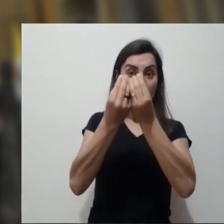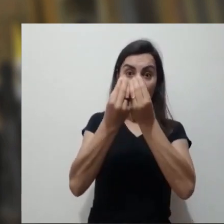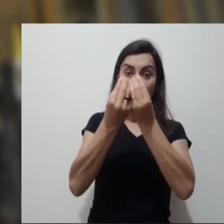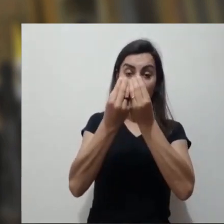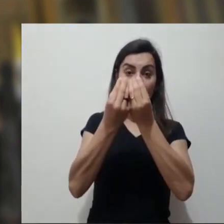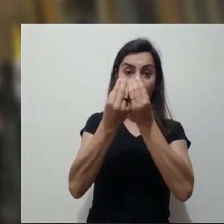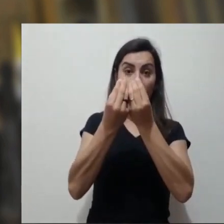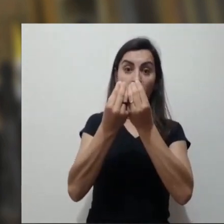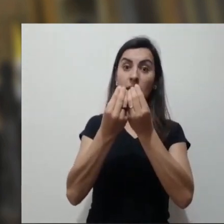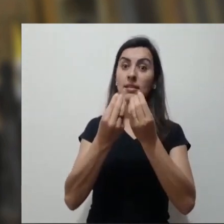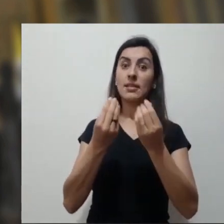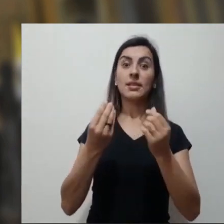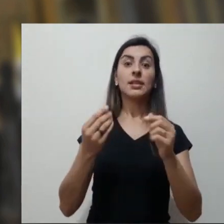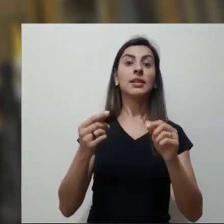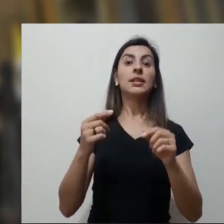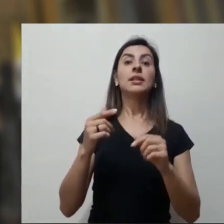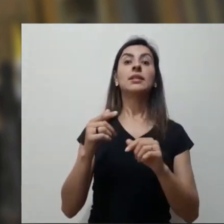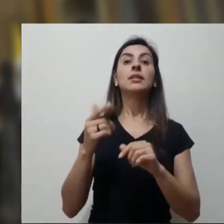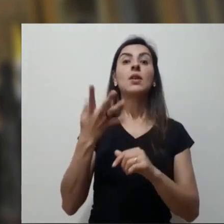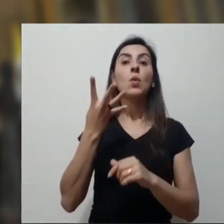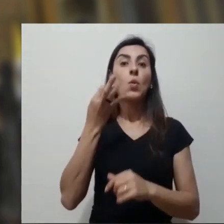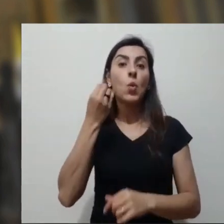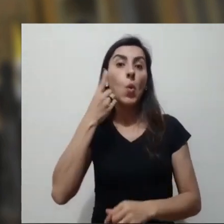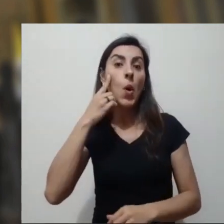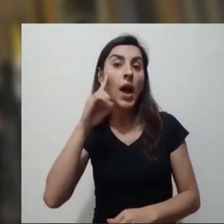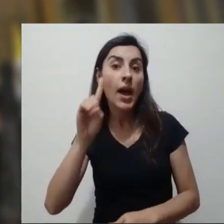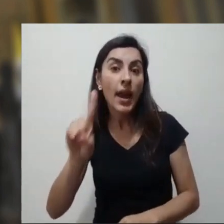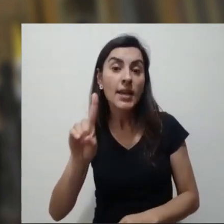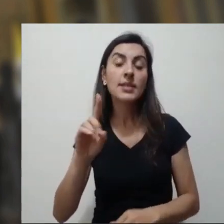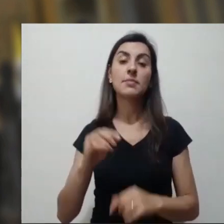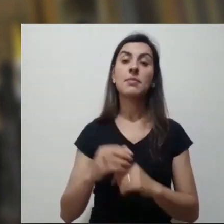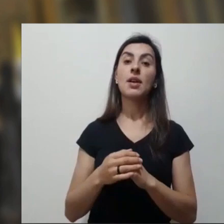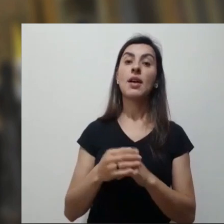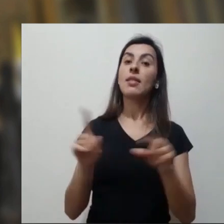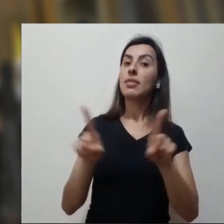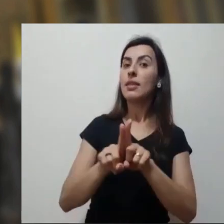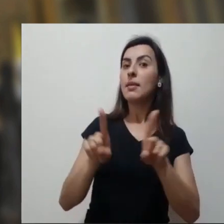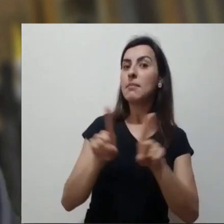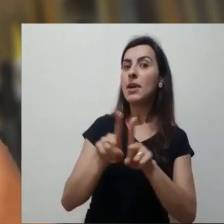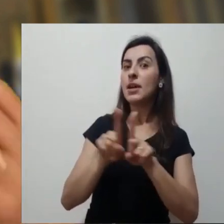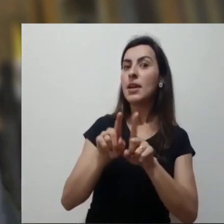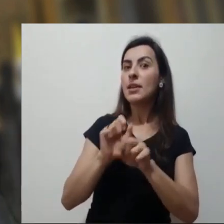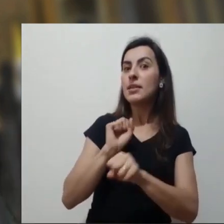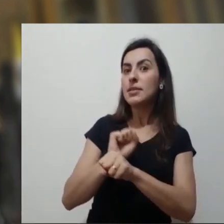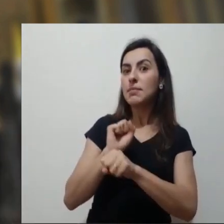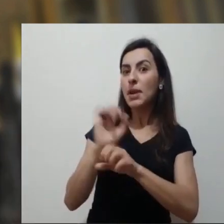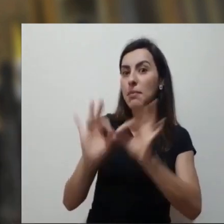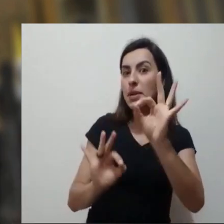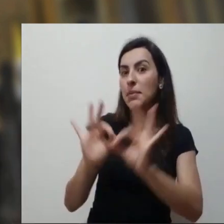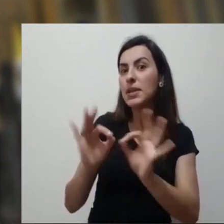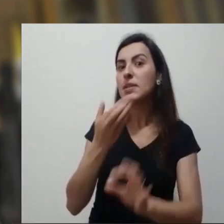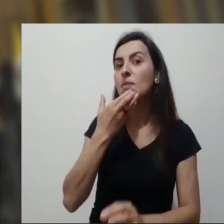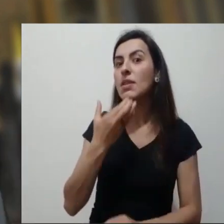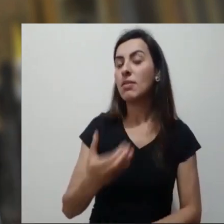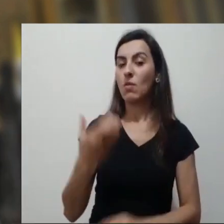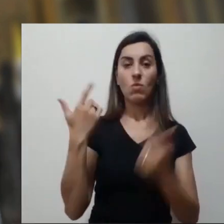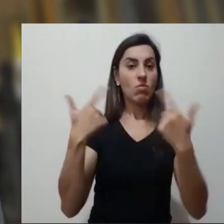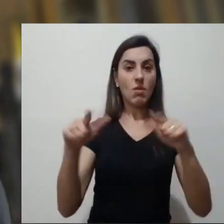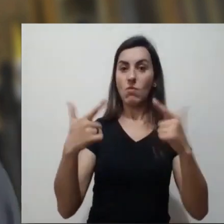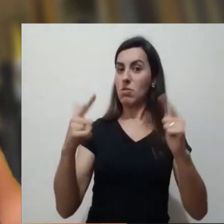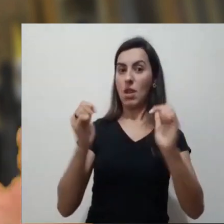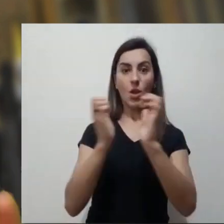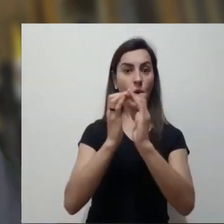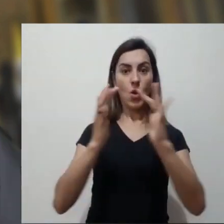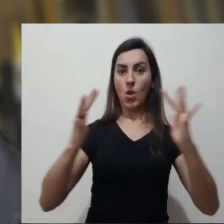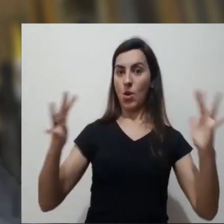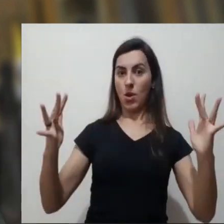tempo quaresmal e no tempo do Advento. O que não é correto sobre o hino de louvor? Este